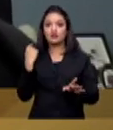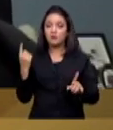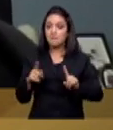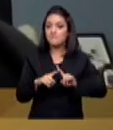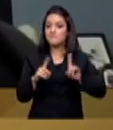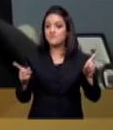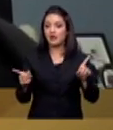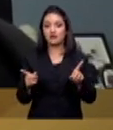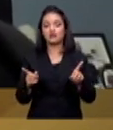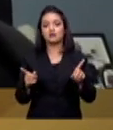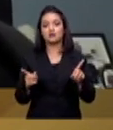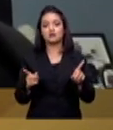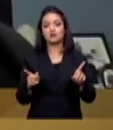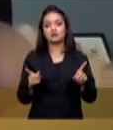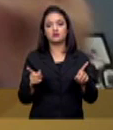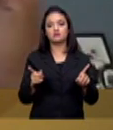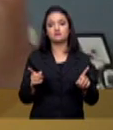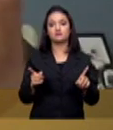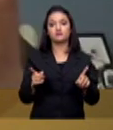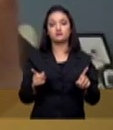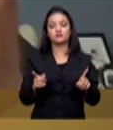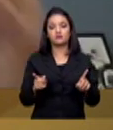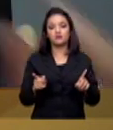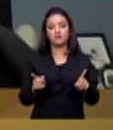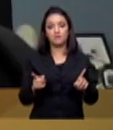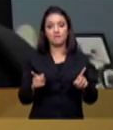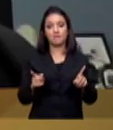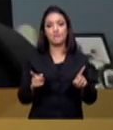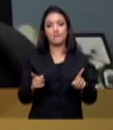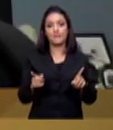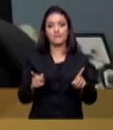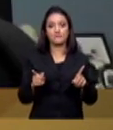o acesso à